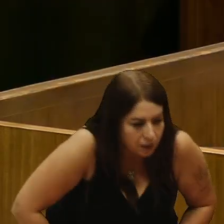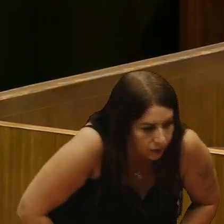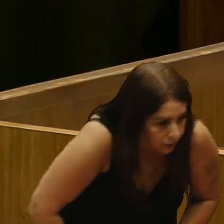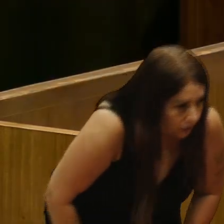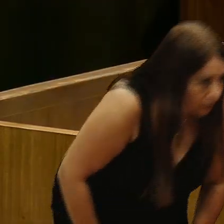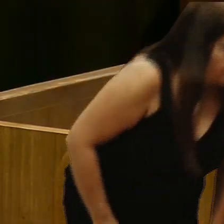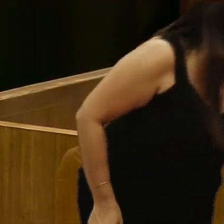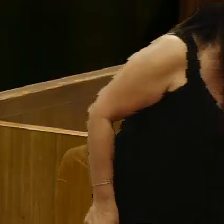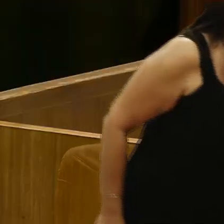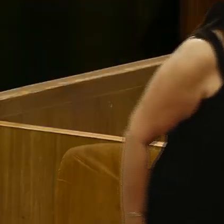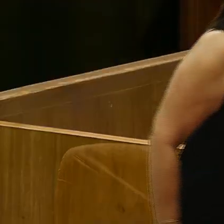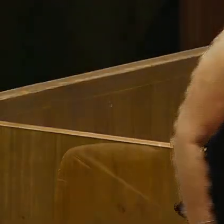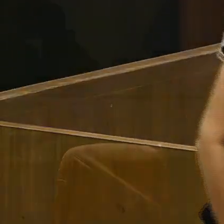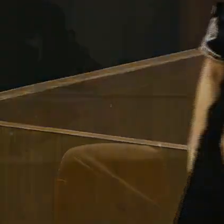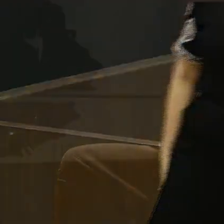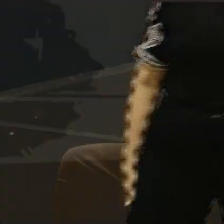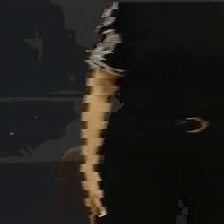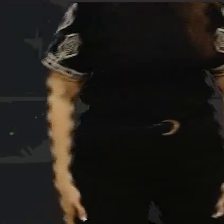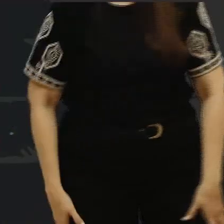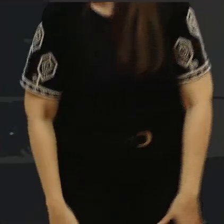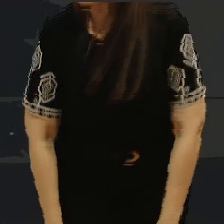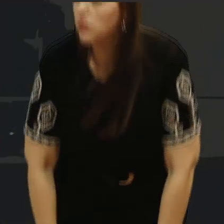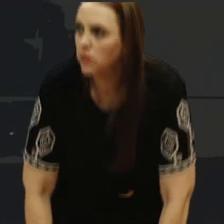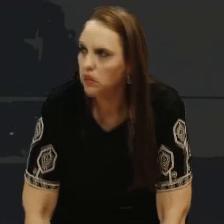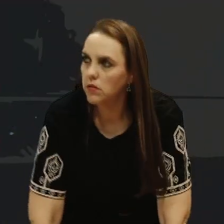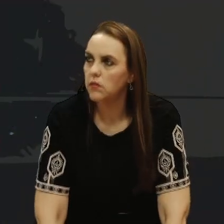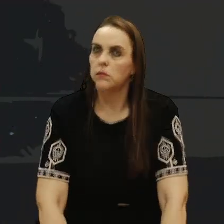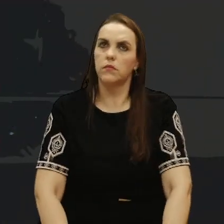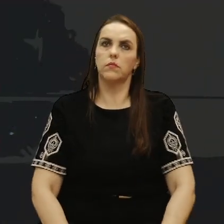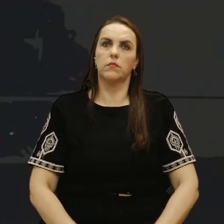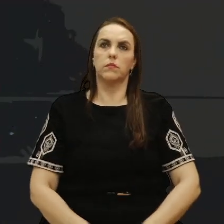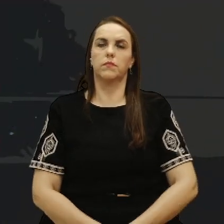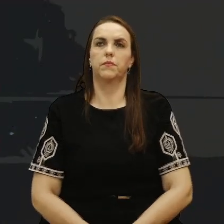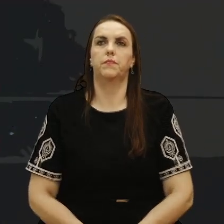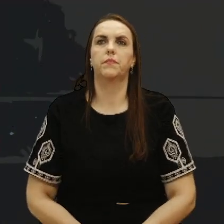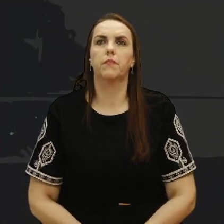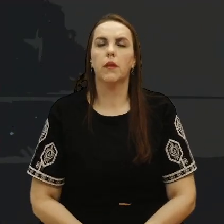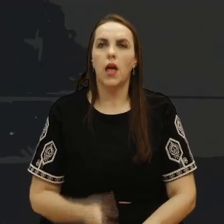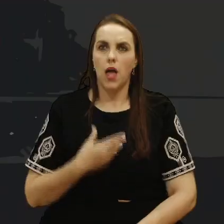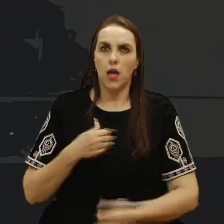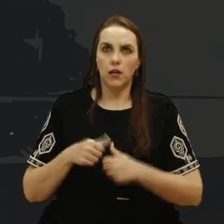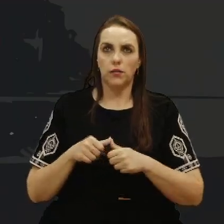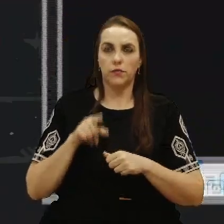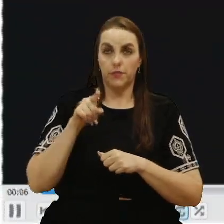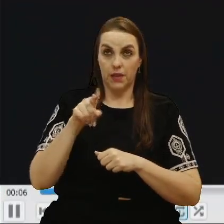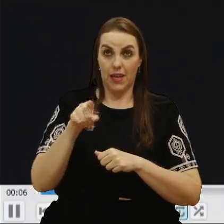Olha como estamos aqui na rua que liga Colina do Sol até RS